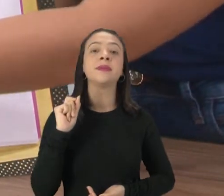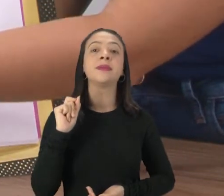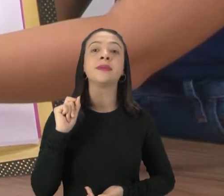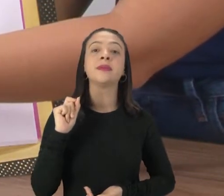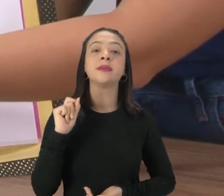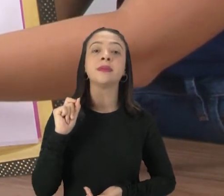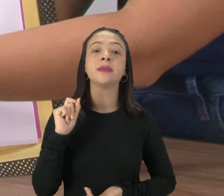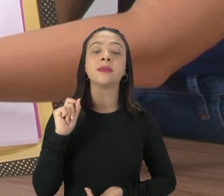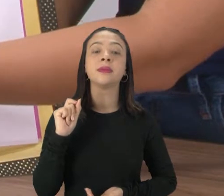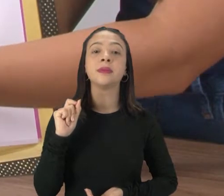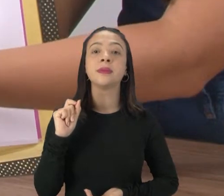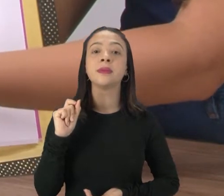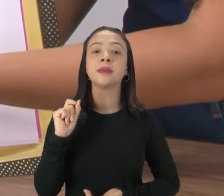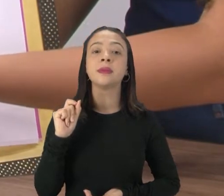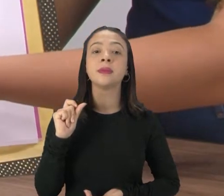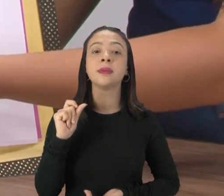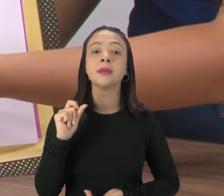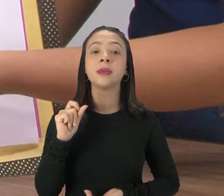se